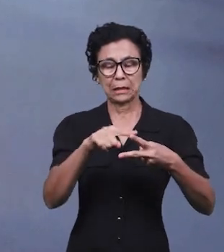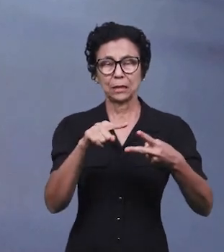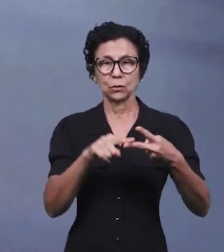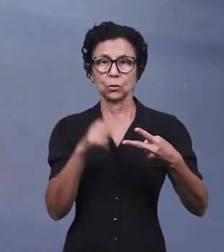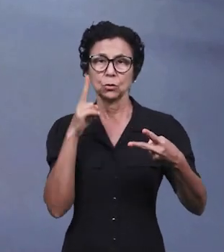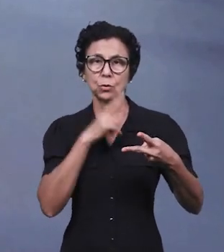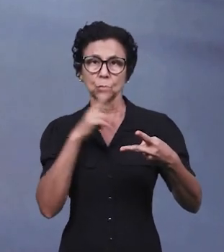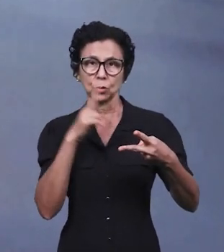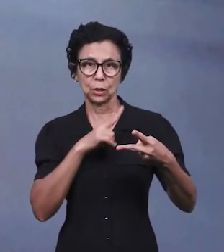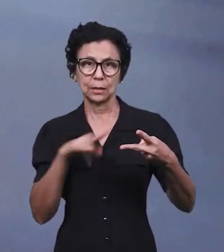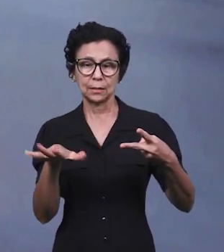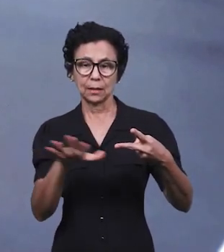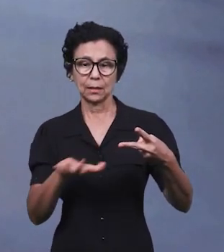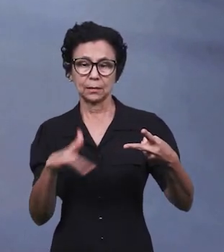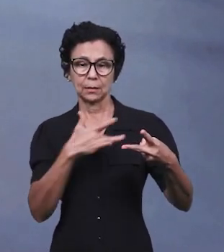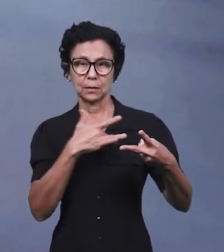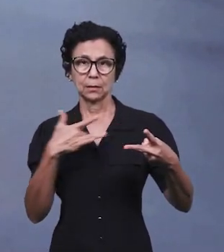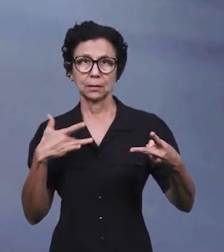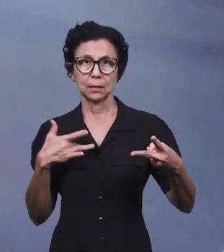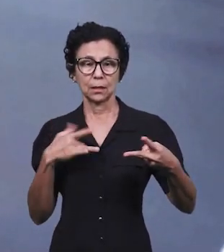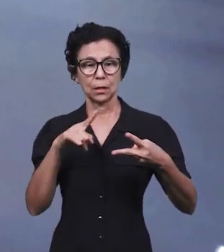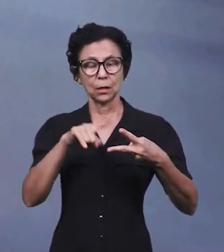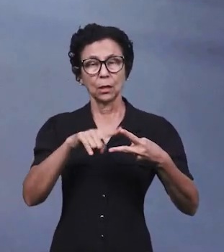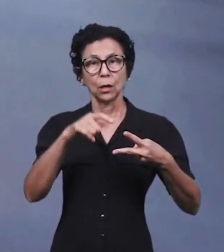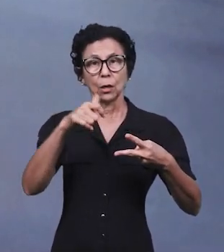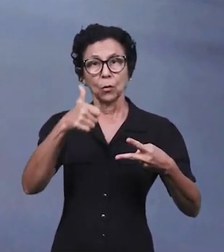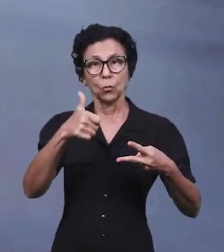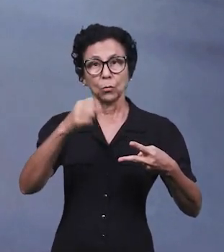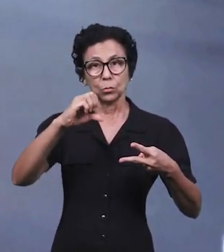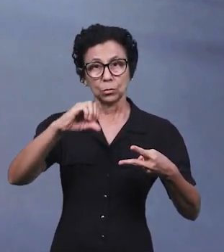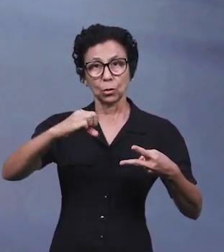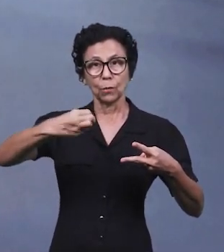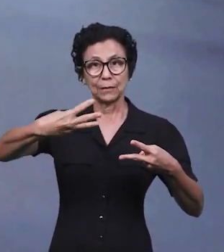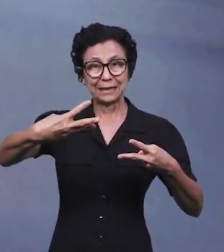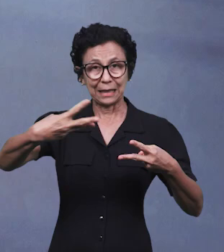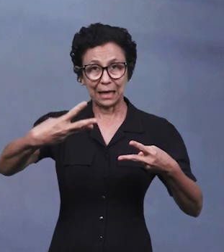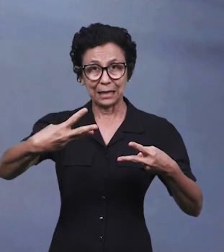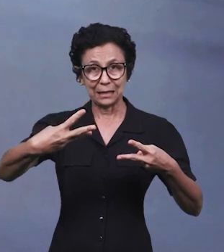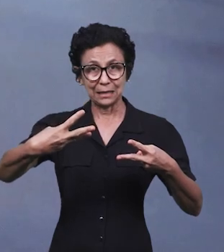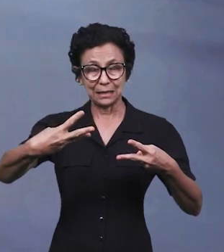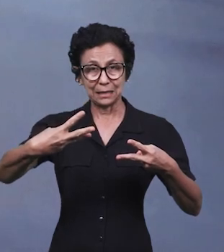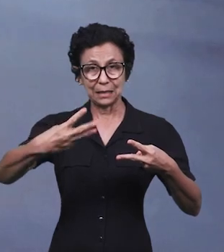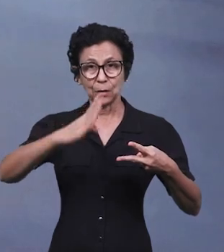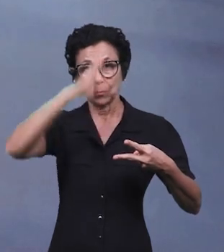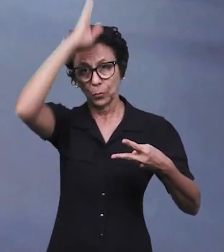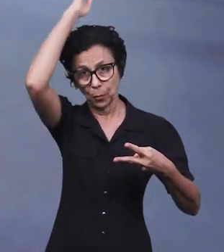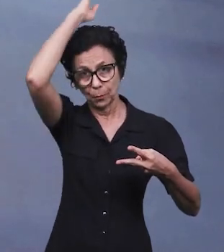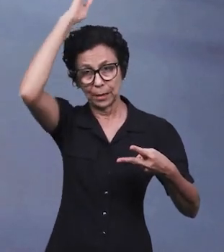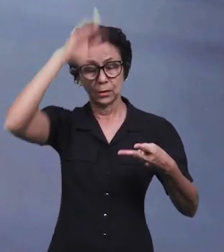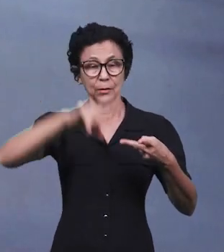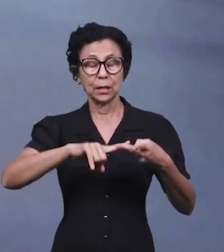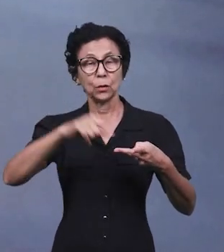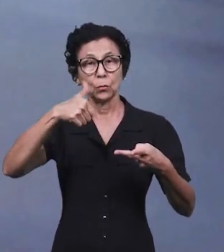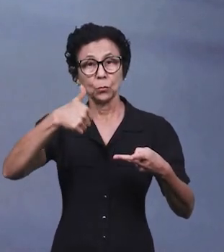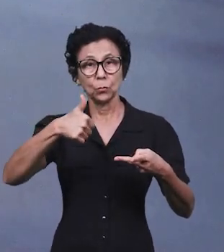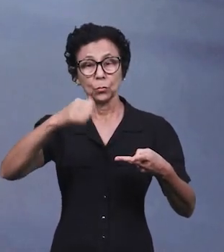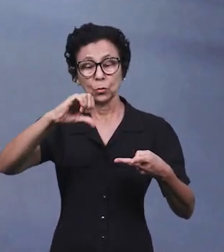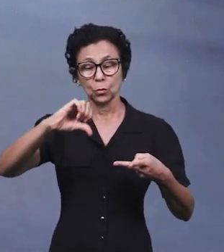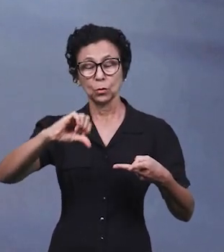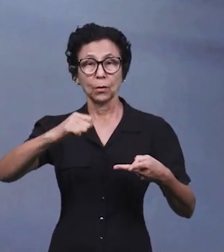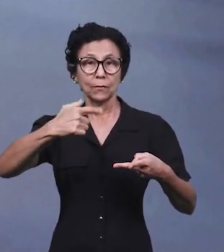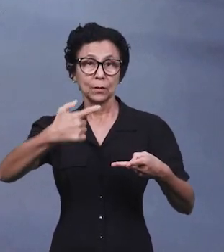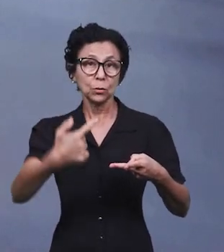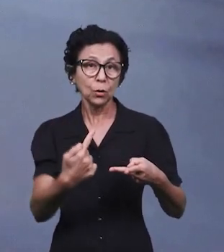para a saúde, é o 193, que é o número do Corpo de Bombeiros, e o 192. O 192 é o